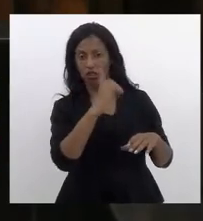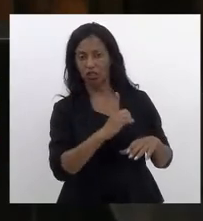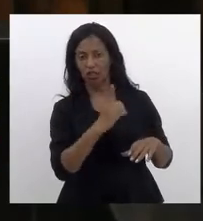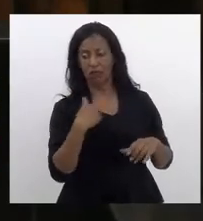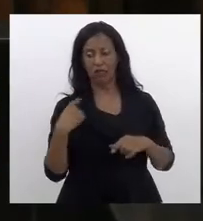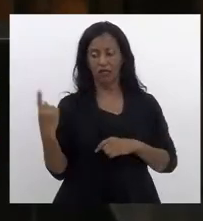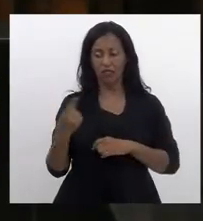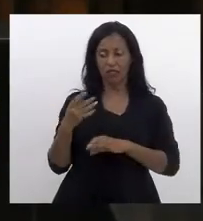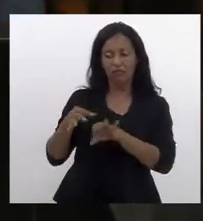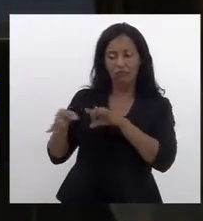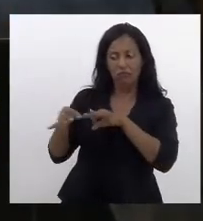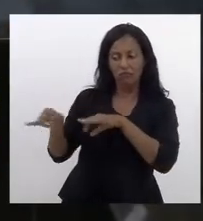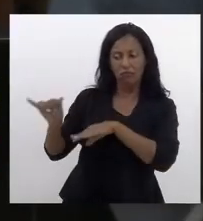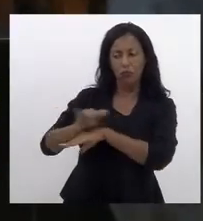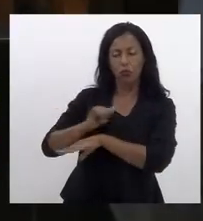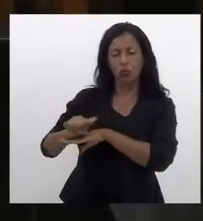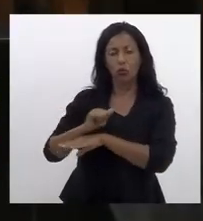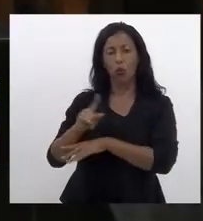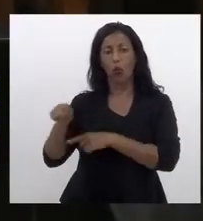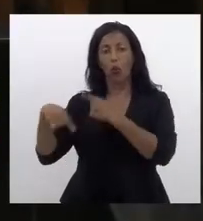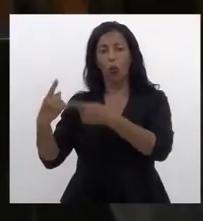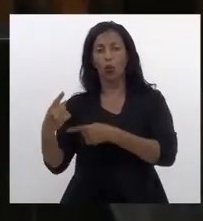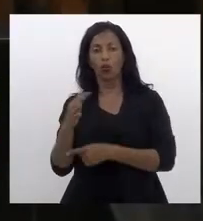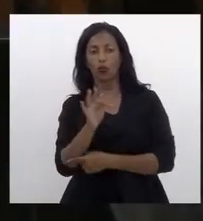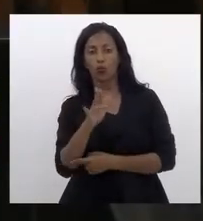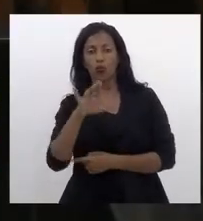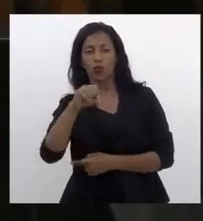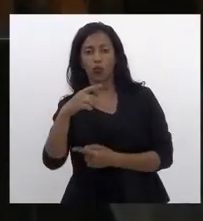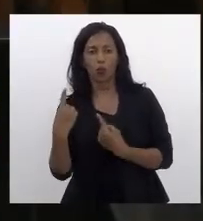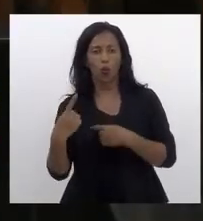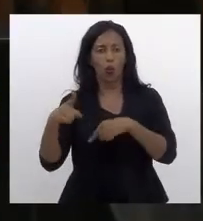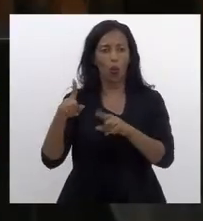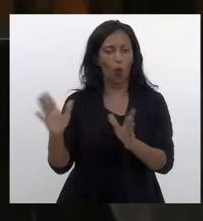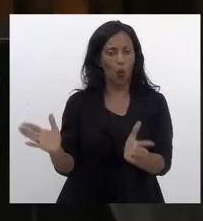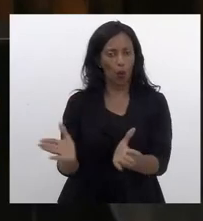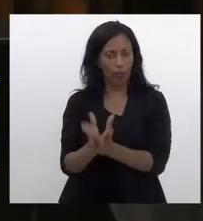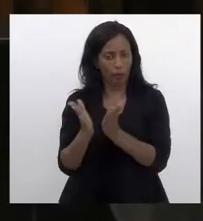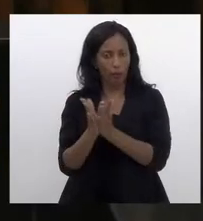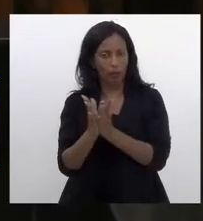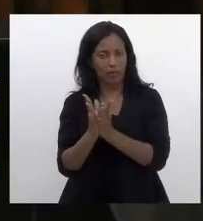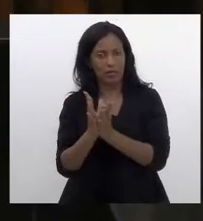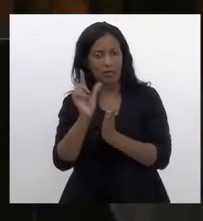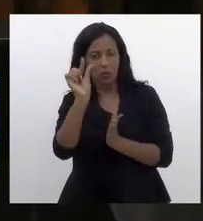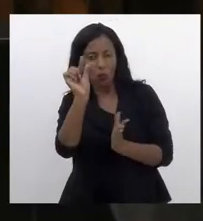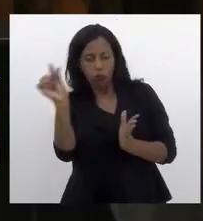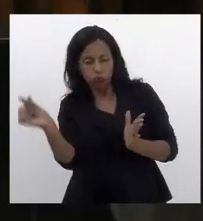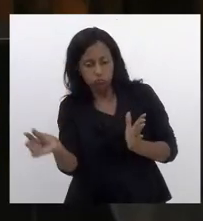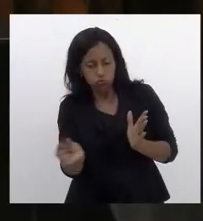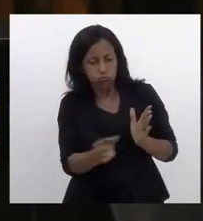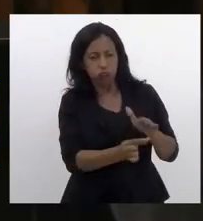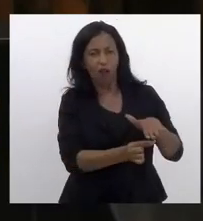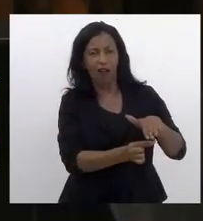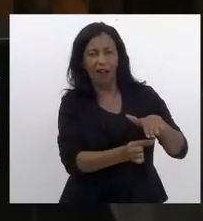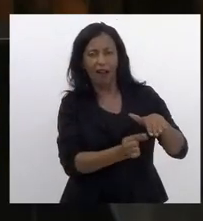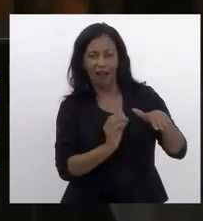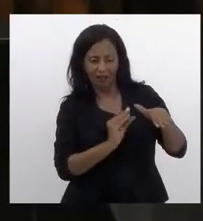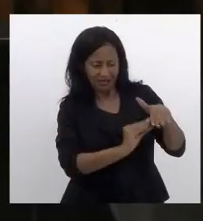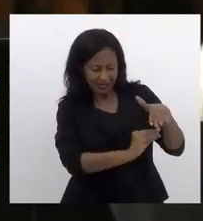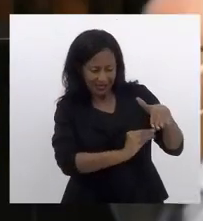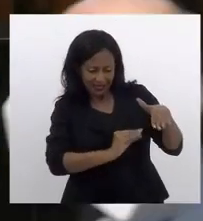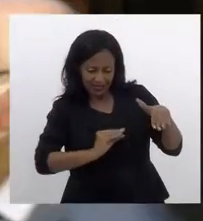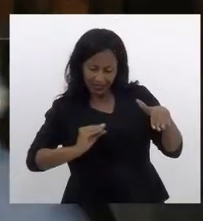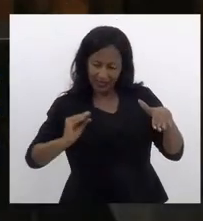fez? Quando aprovou o Fundo Estadual de Combate à Pobreza, a gente incluiu um inciso permitindo que o Fundo Estadual de Combate à